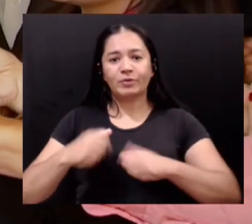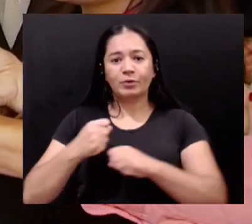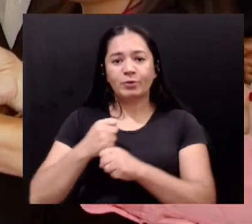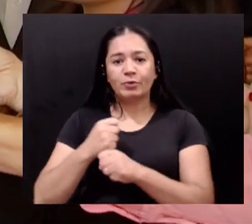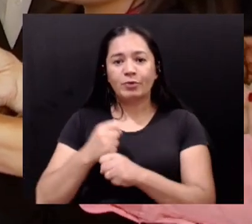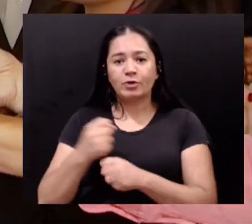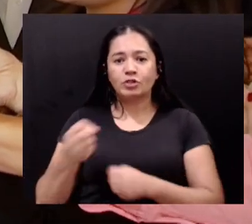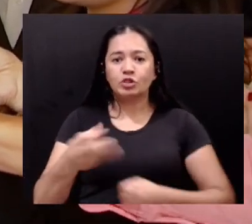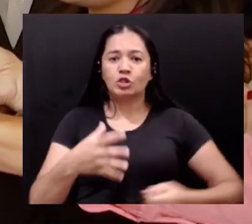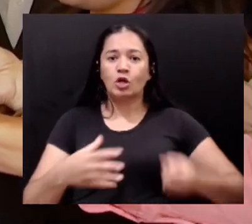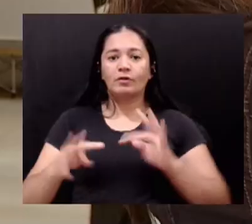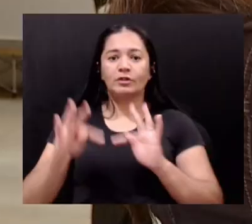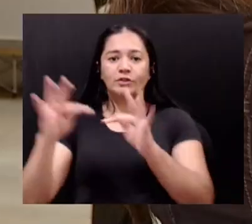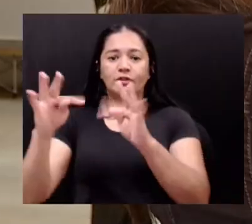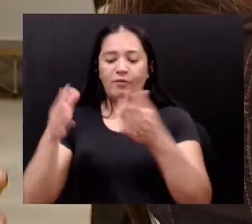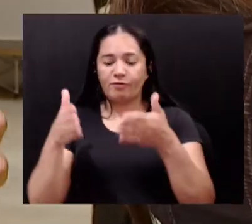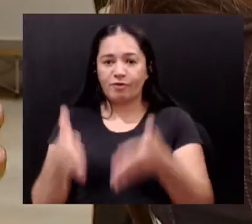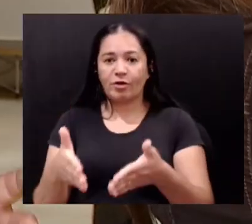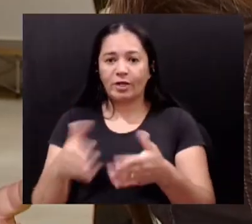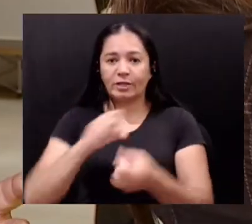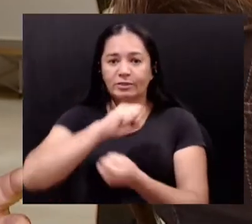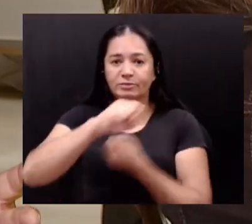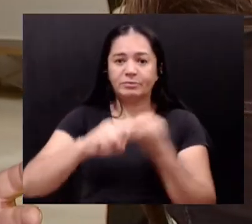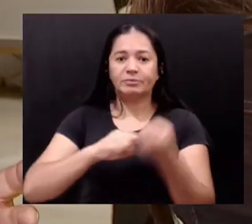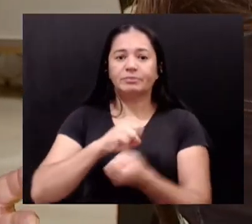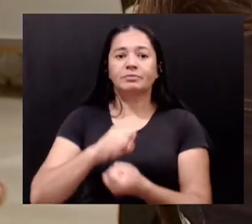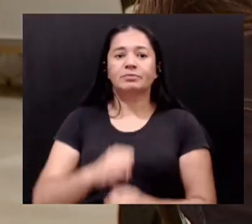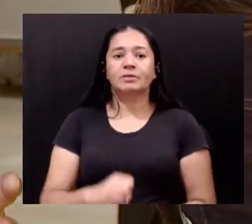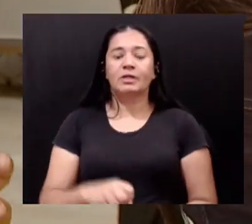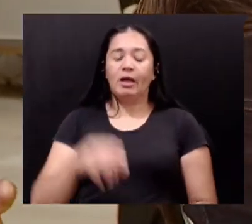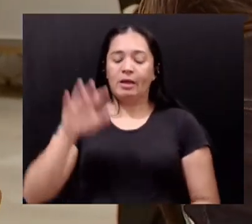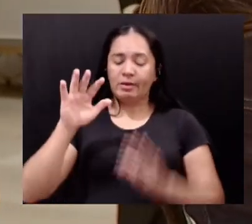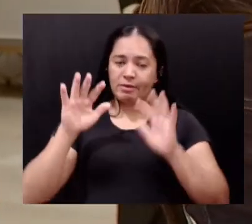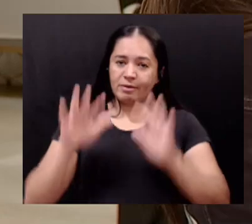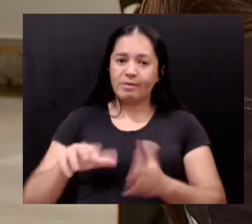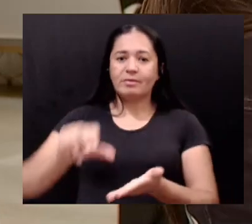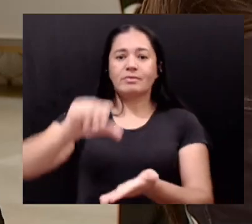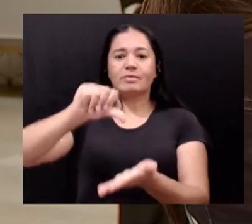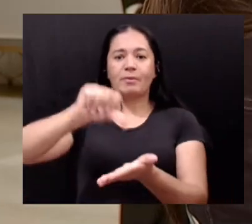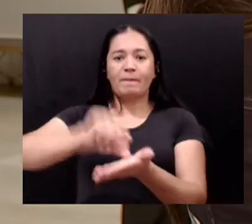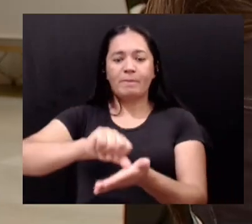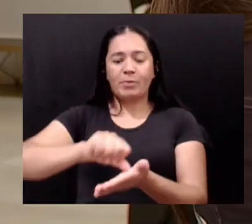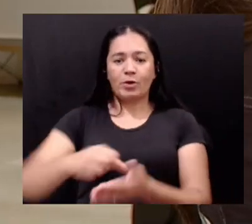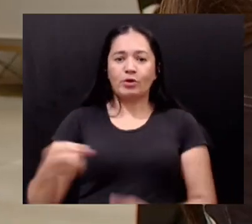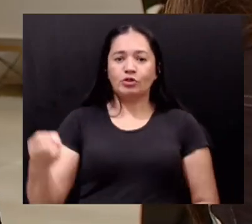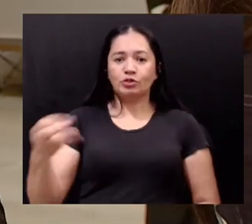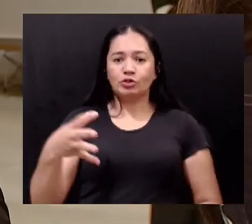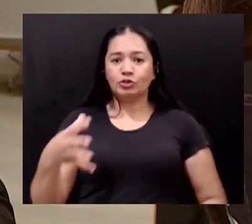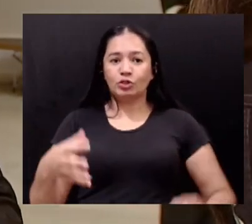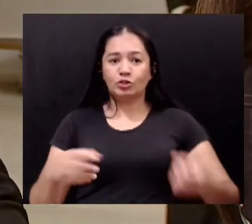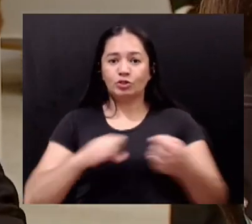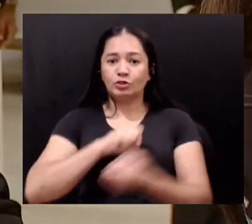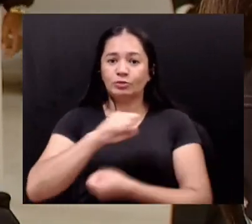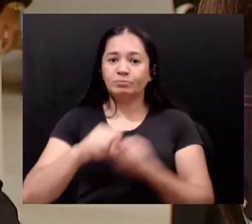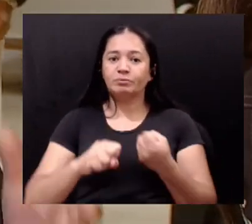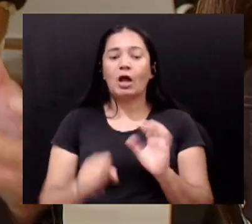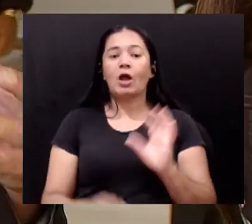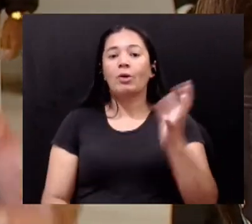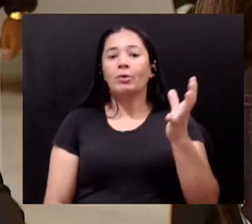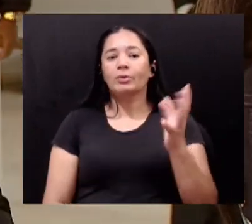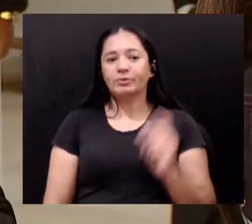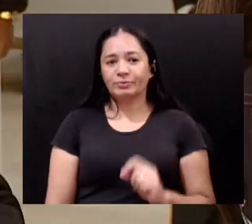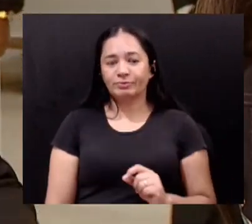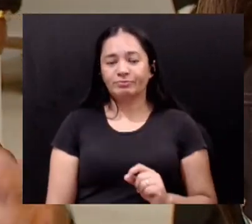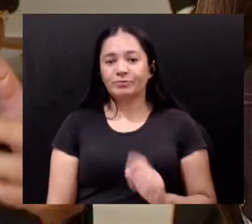tecnológicas voltadas para a sustentabilidade. Para que esse polo de inovação e desenvolvimento sustentável aconteça, que foi o que nasceu